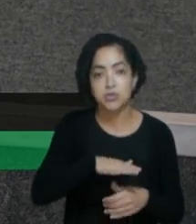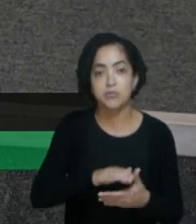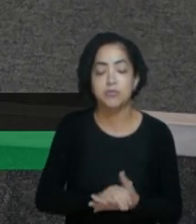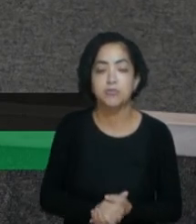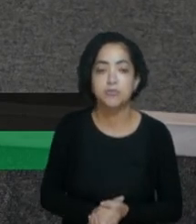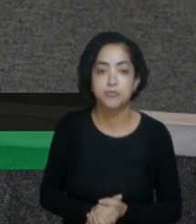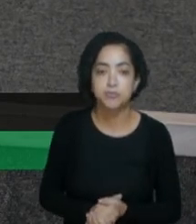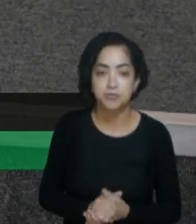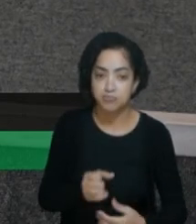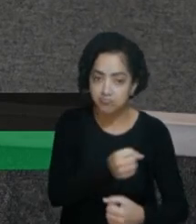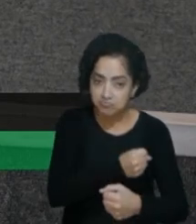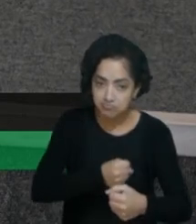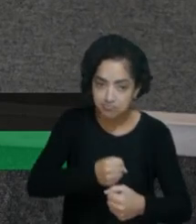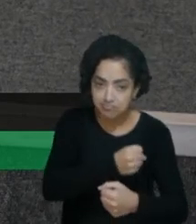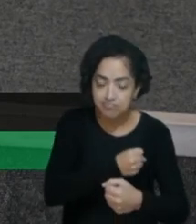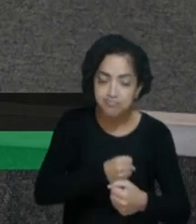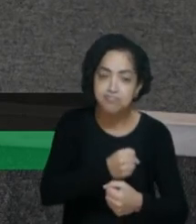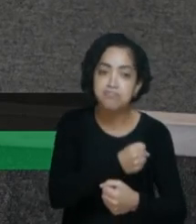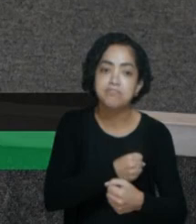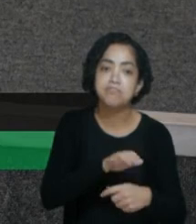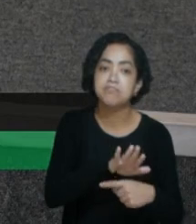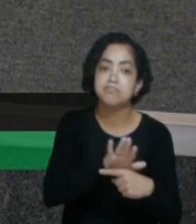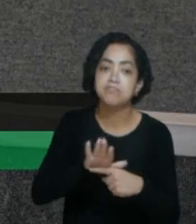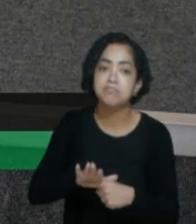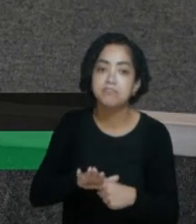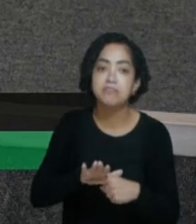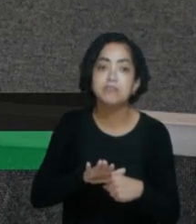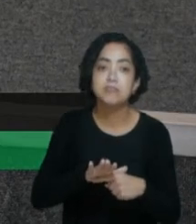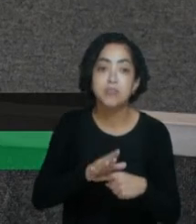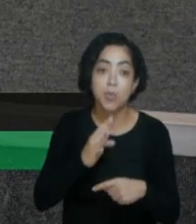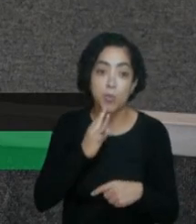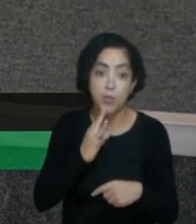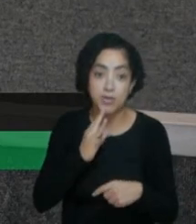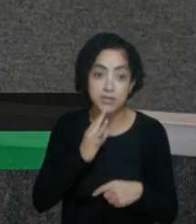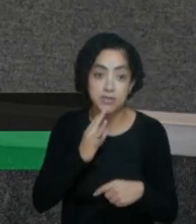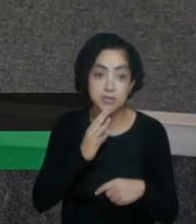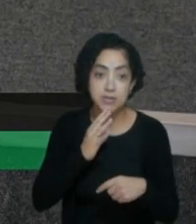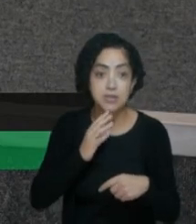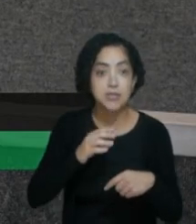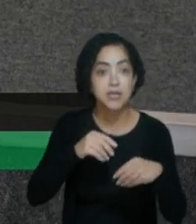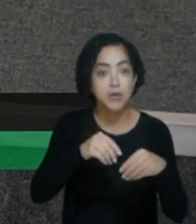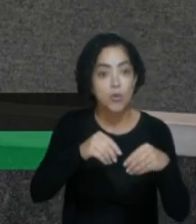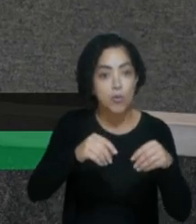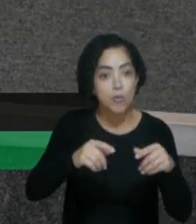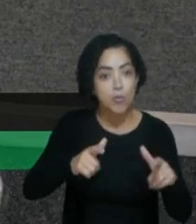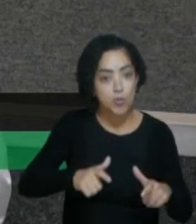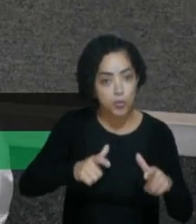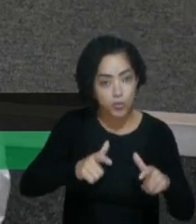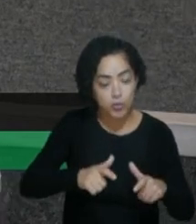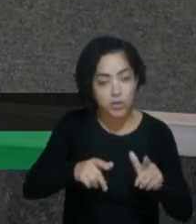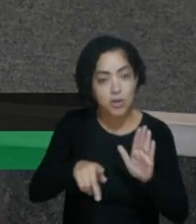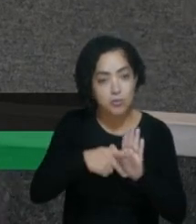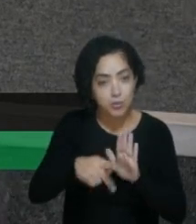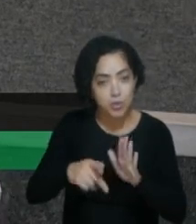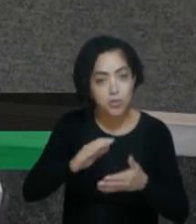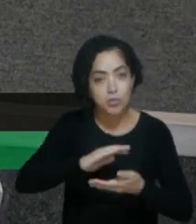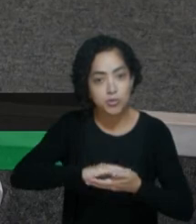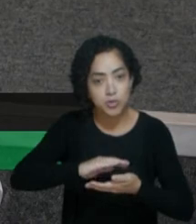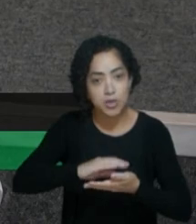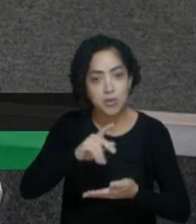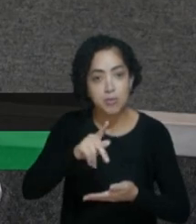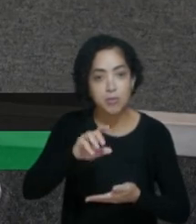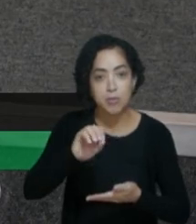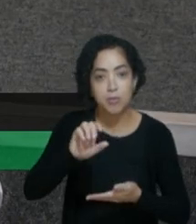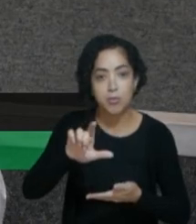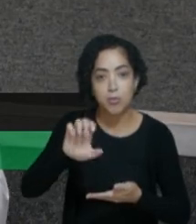lá e ajudar no tombo e a cidade é conhecida como a terra da polenta então além da homenagem ao sul do estado nosso reconhecimento aqui a querida